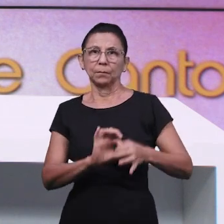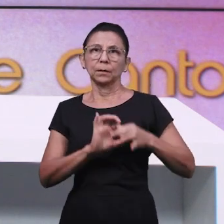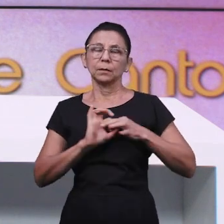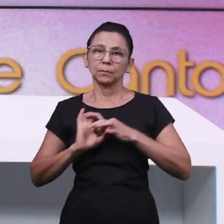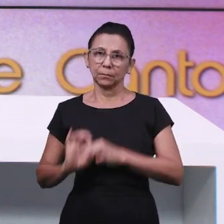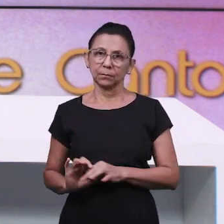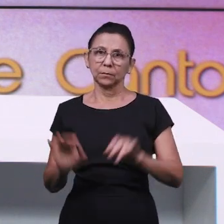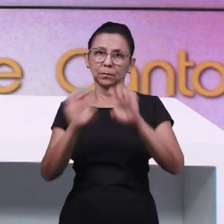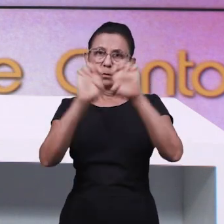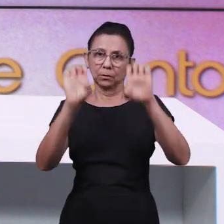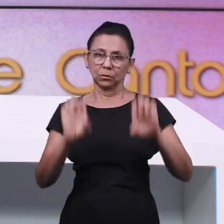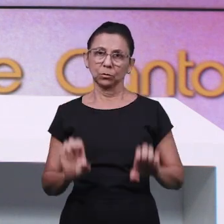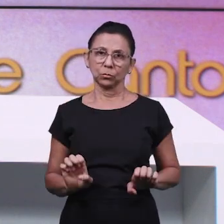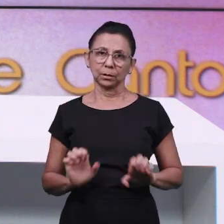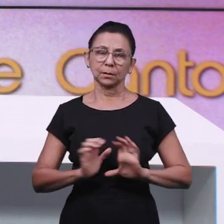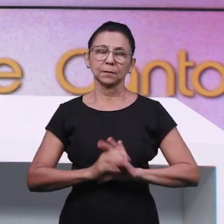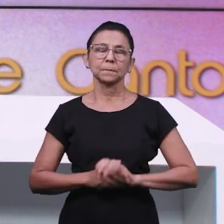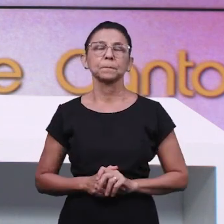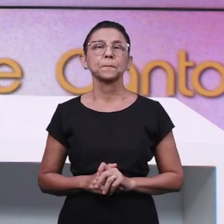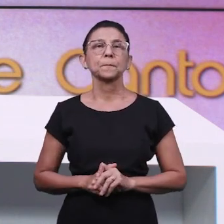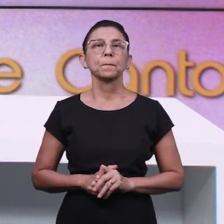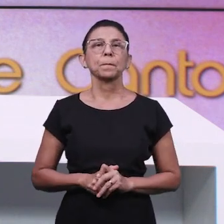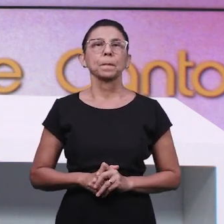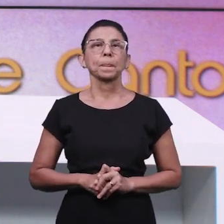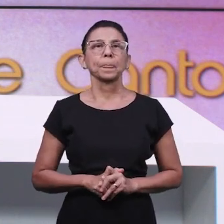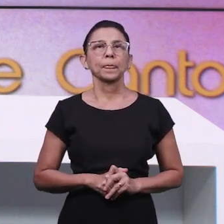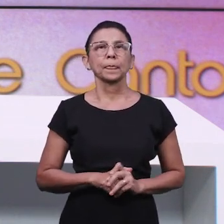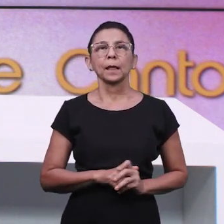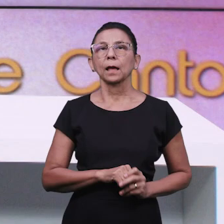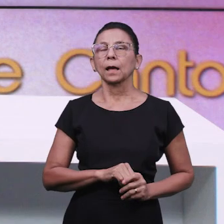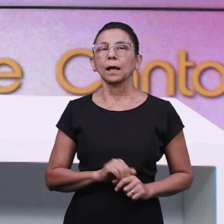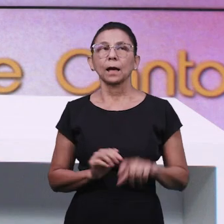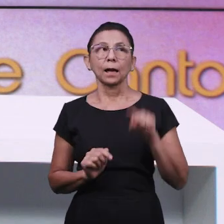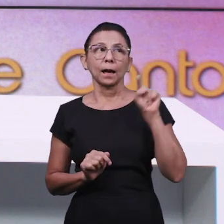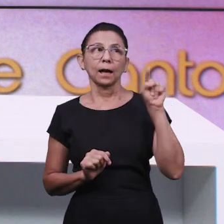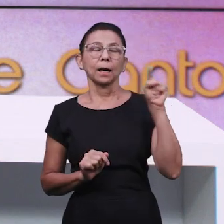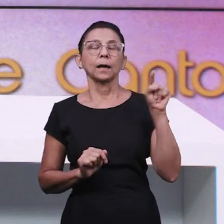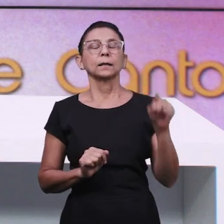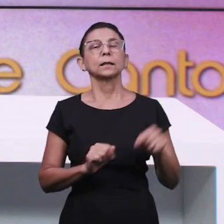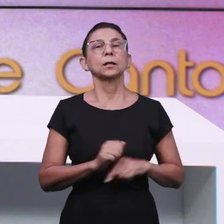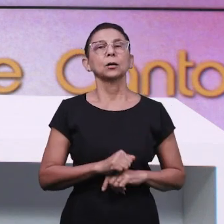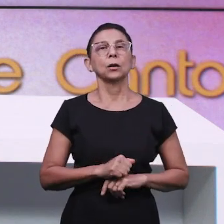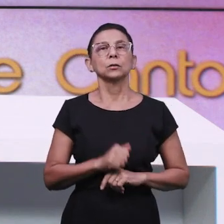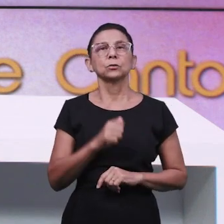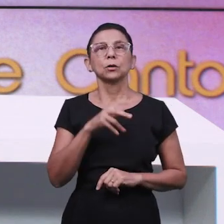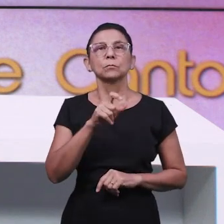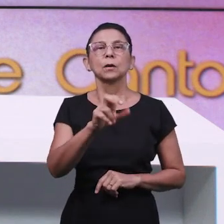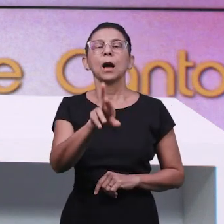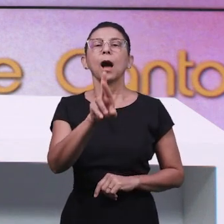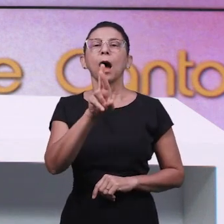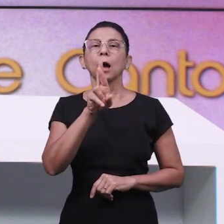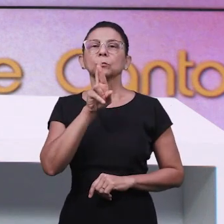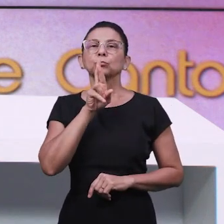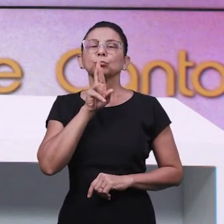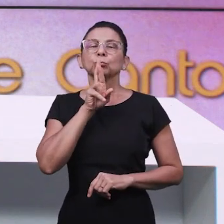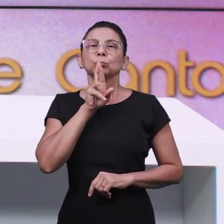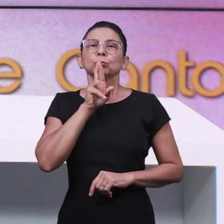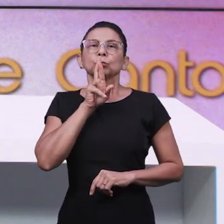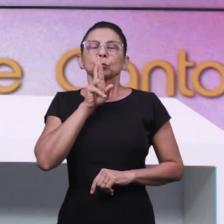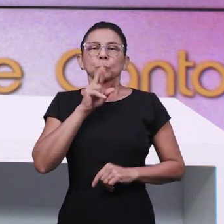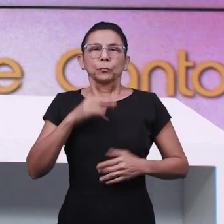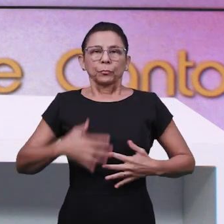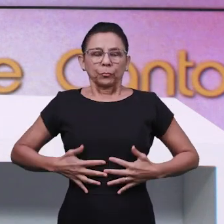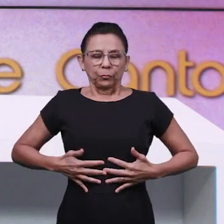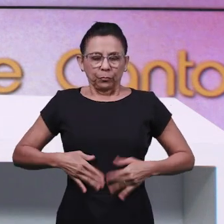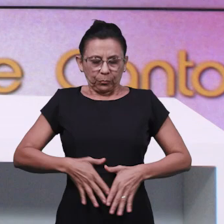nas estruturas vizinhas. Aquela estrutura respiratória e todo o suporte respiratório